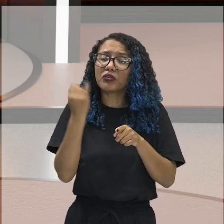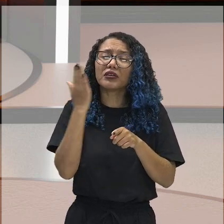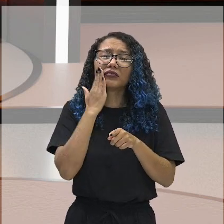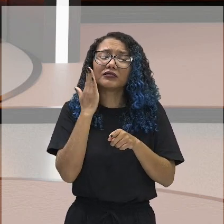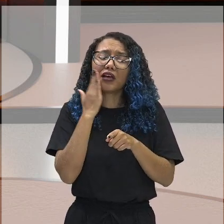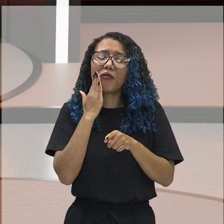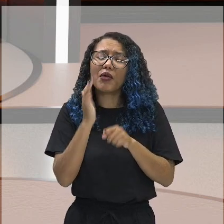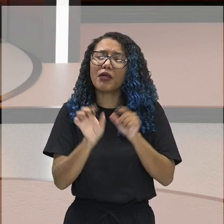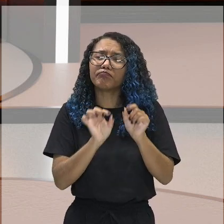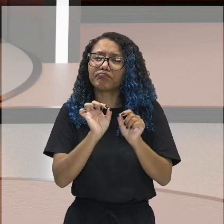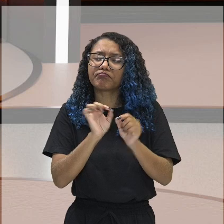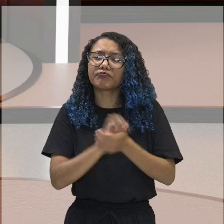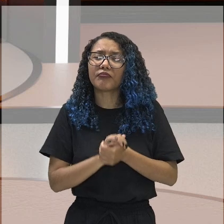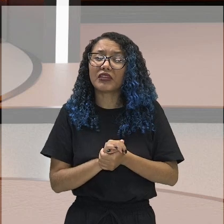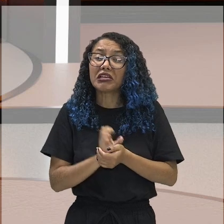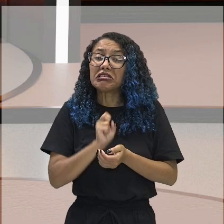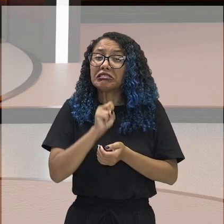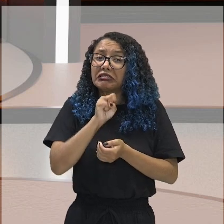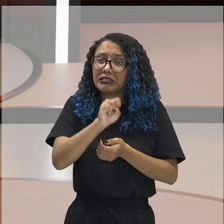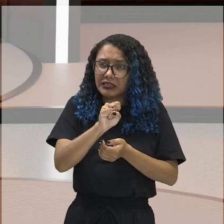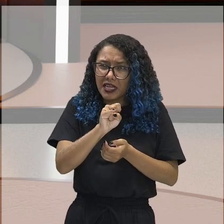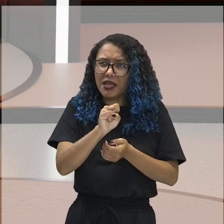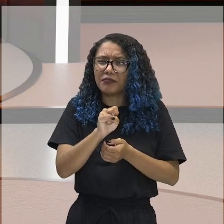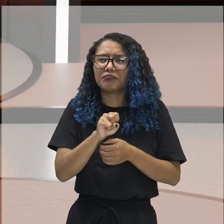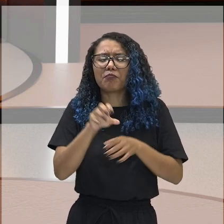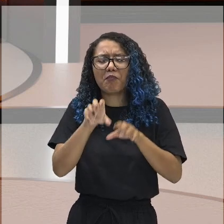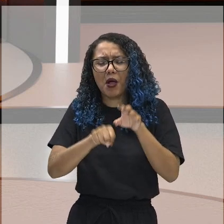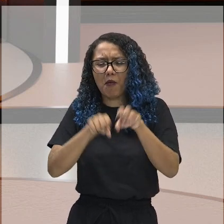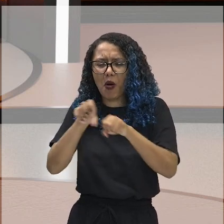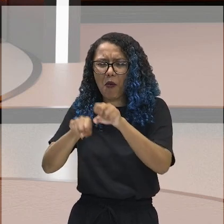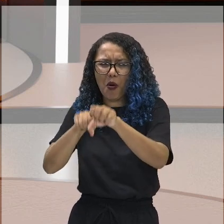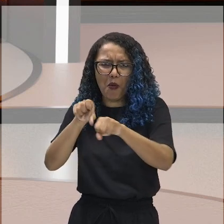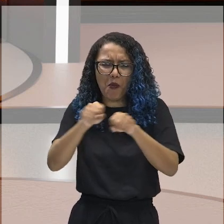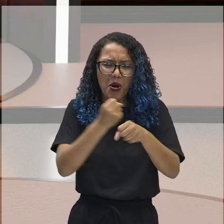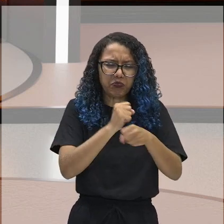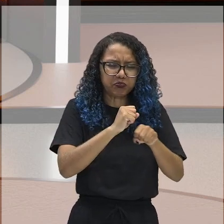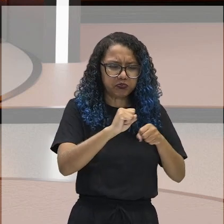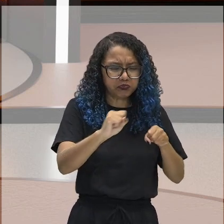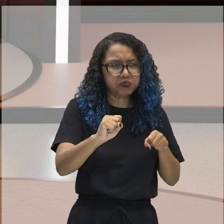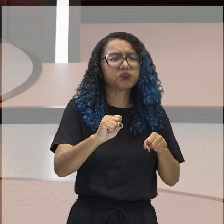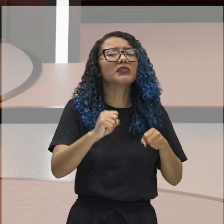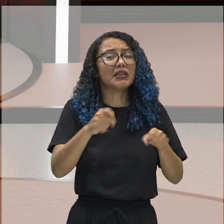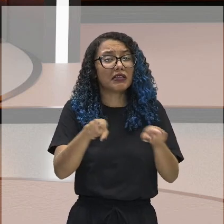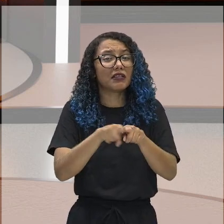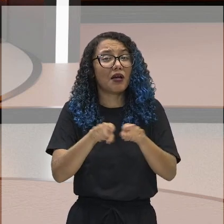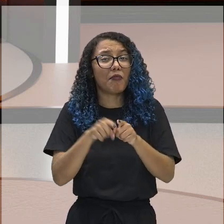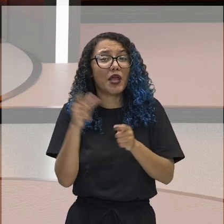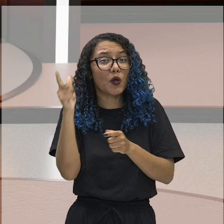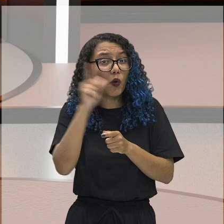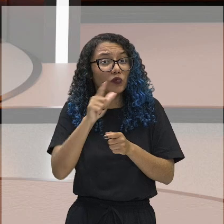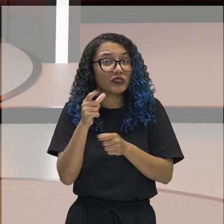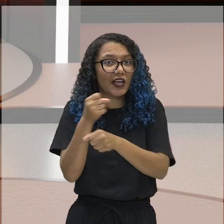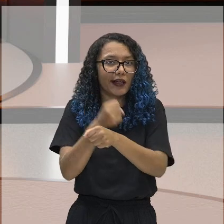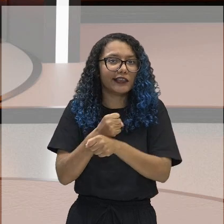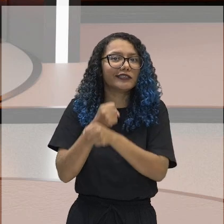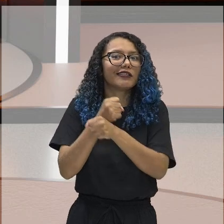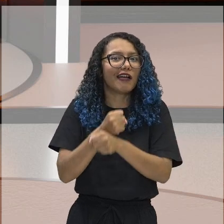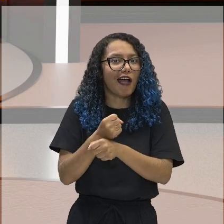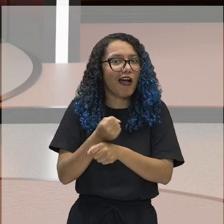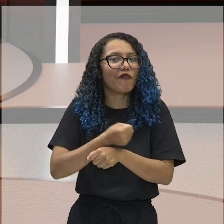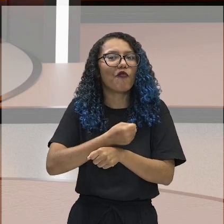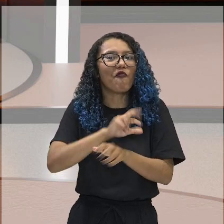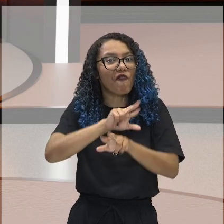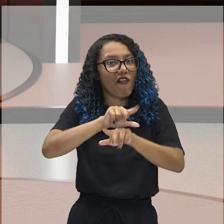expansão, eles vão, então, adquirindo uma quantidade importante, então, de quê? De escravos, tá?